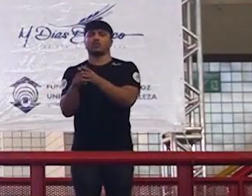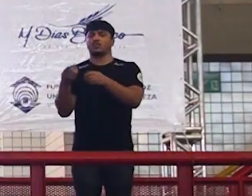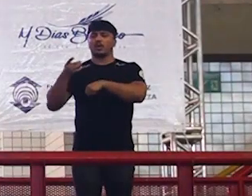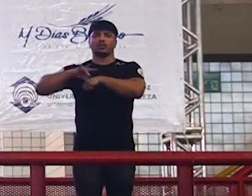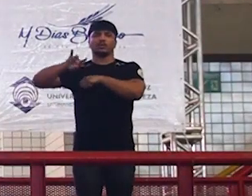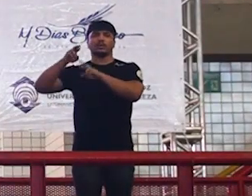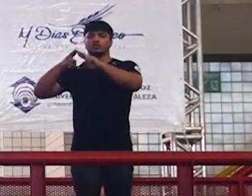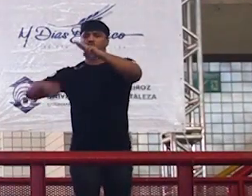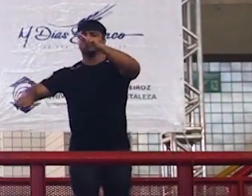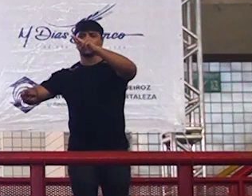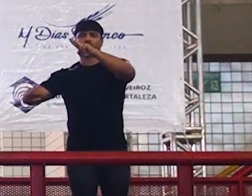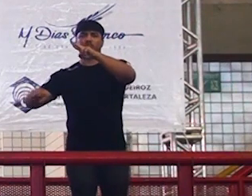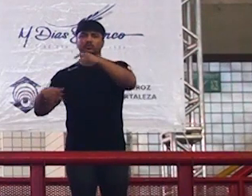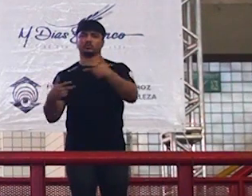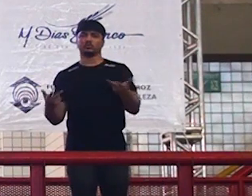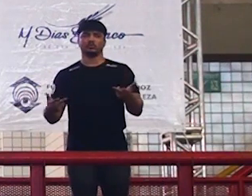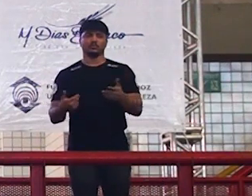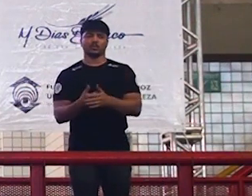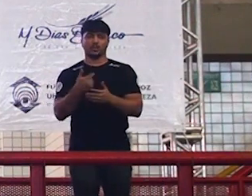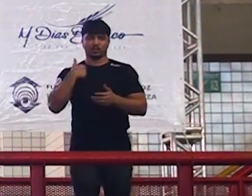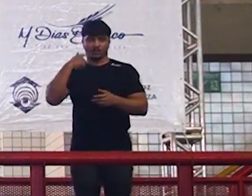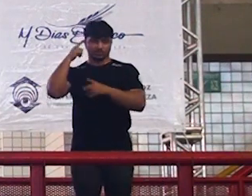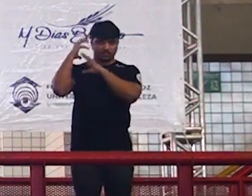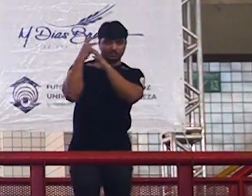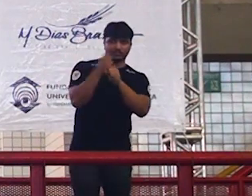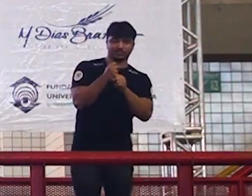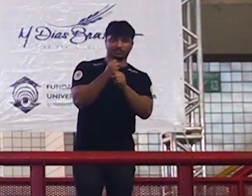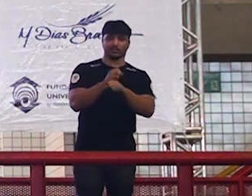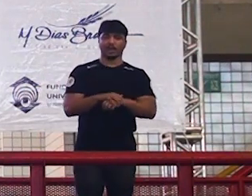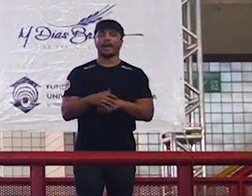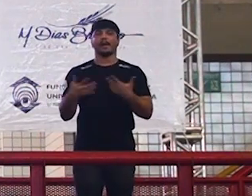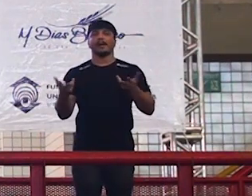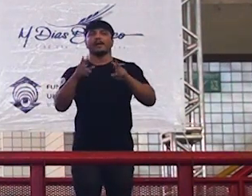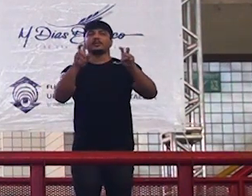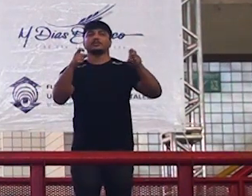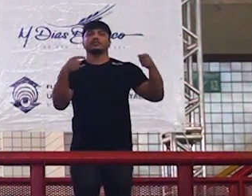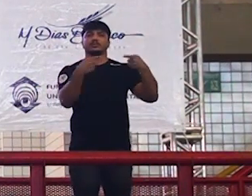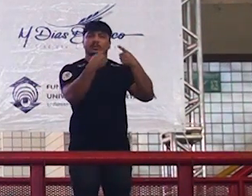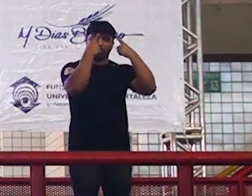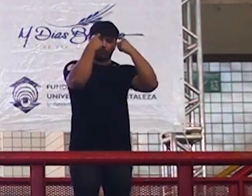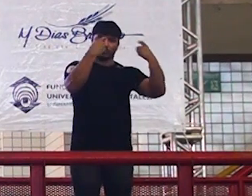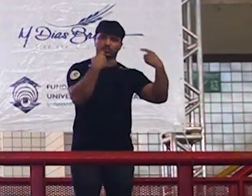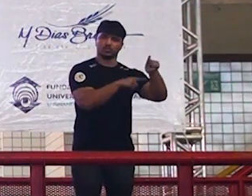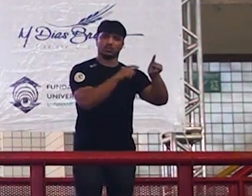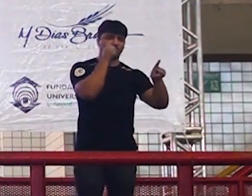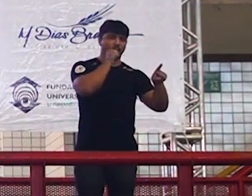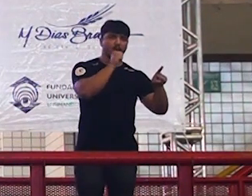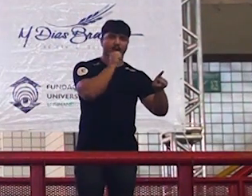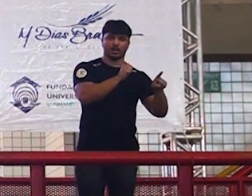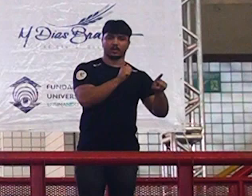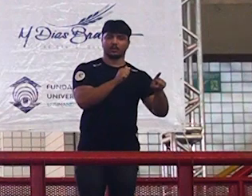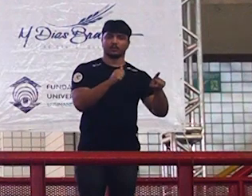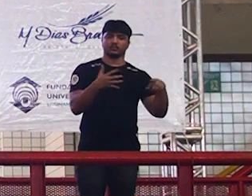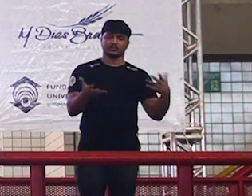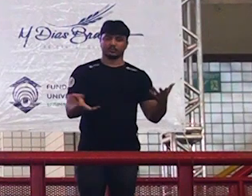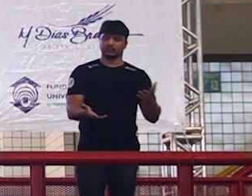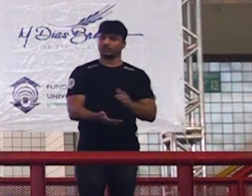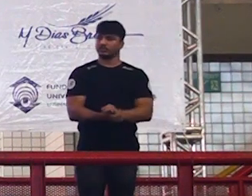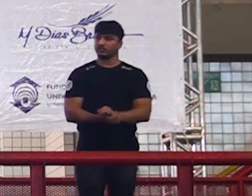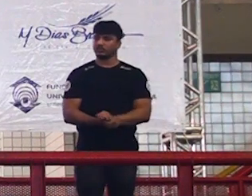intolerância religiosa. Eu estou fazendo retrospectiva. Ah, é para discutir sobre violência contra a mulher.